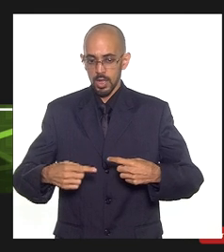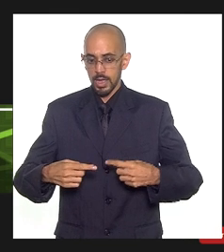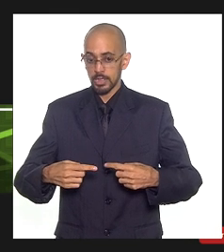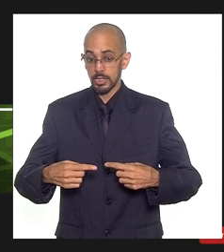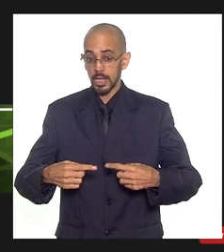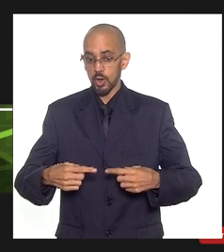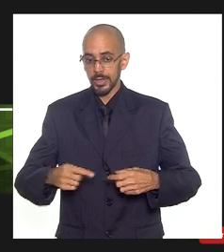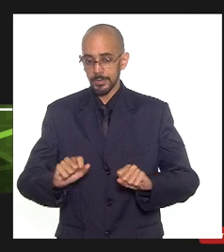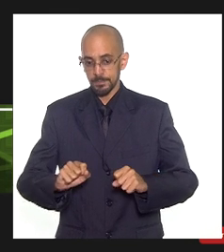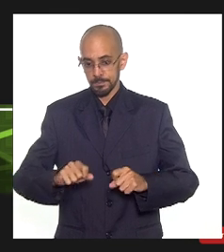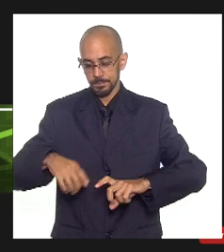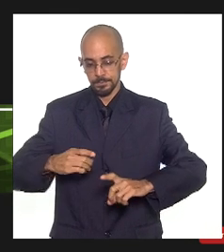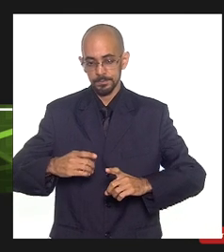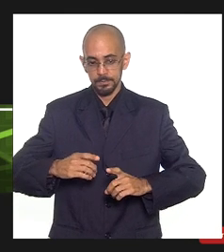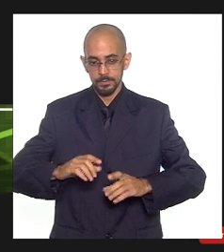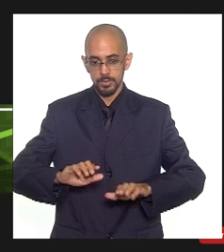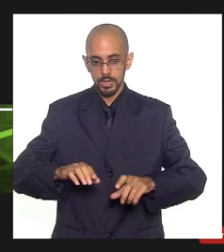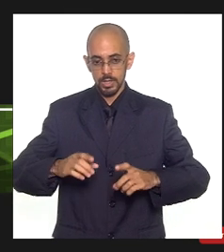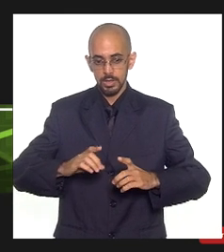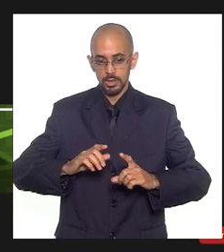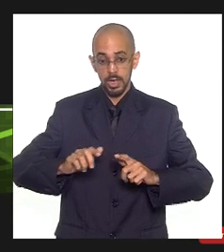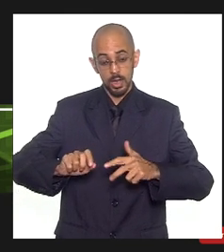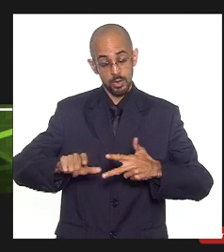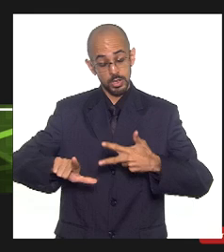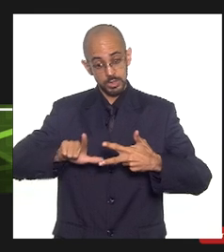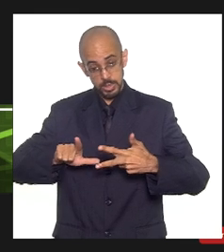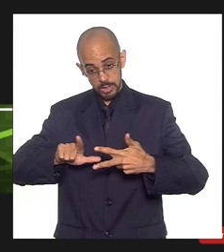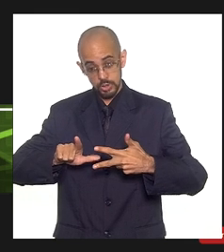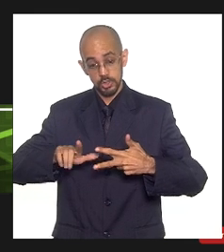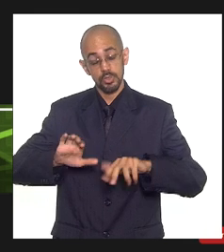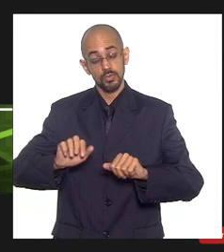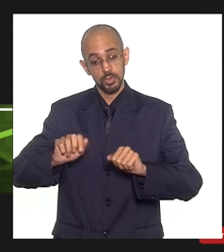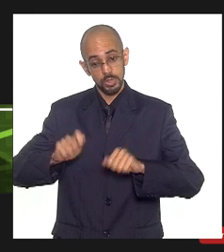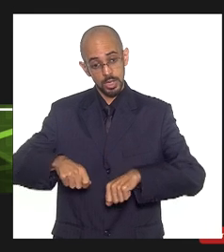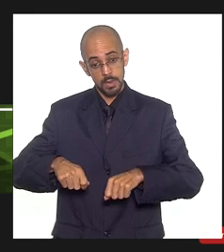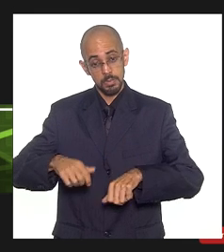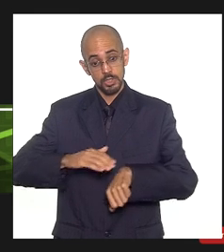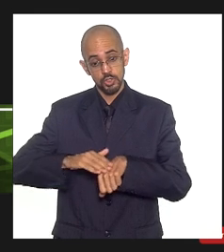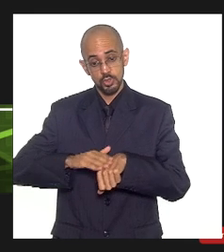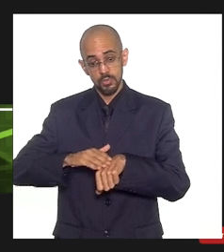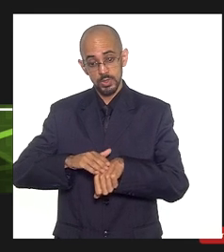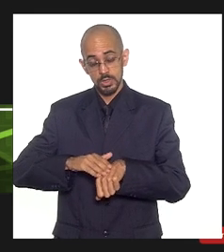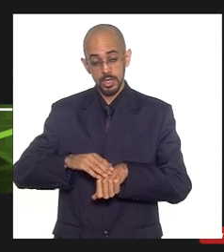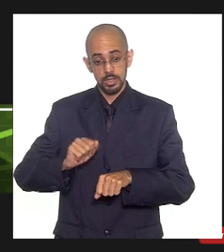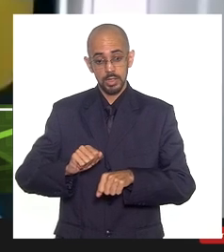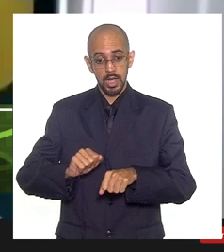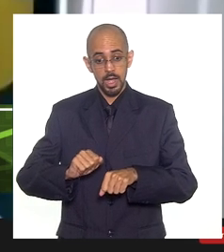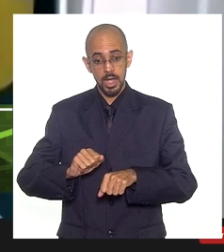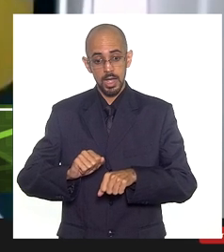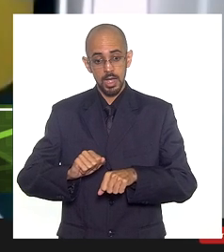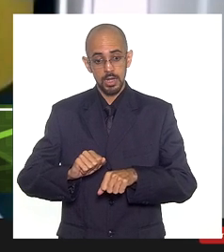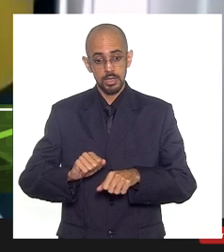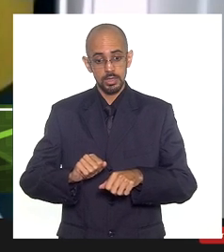executivo e de parte do legislativo e que está impedindo a nossa universidade de executar de cumprir com a sua